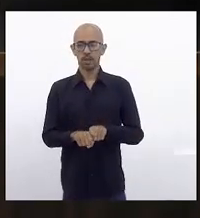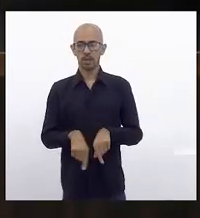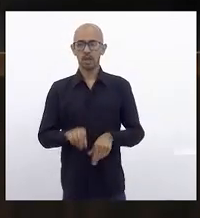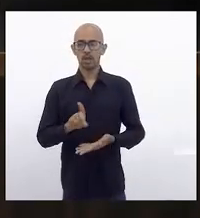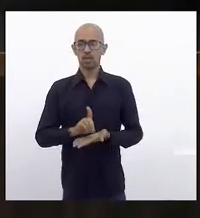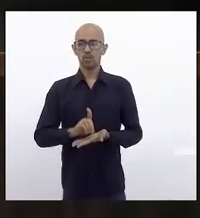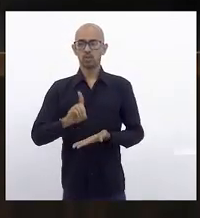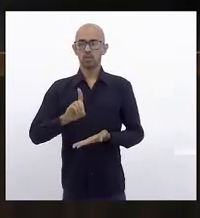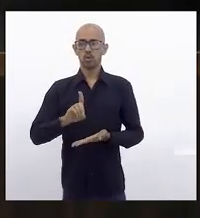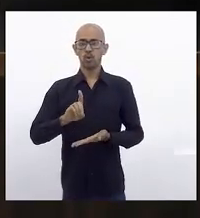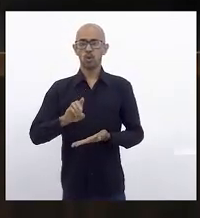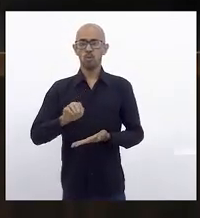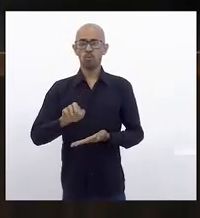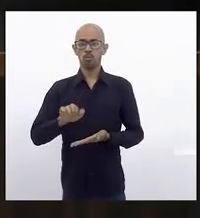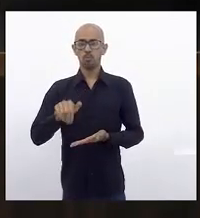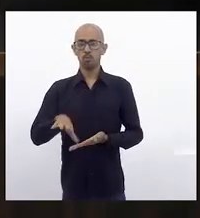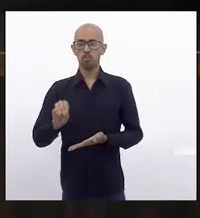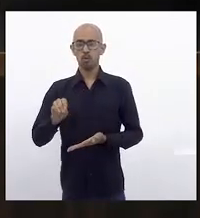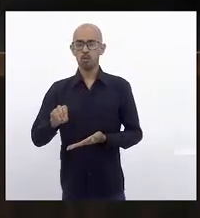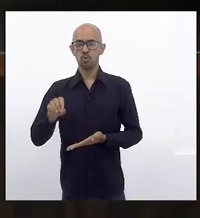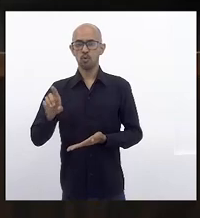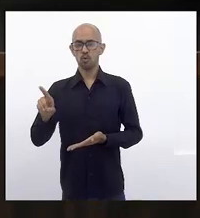Dubê, Procurador-Geral do Estado.